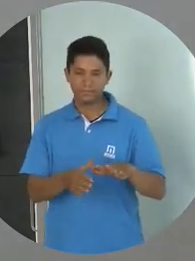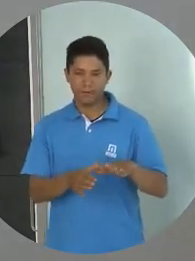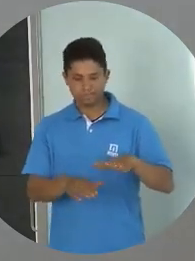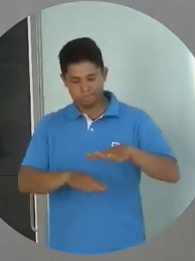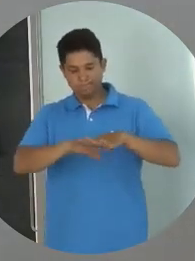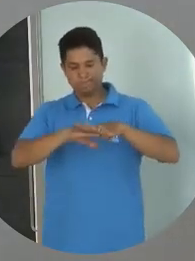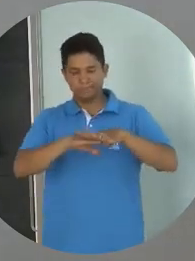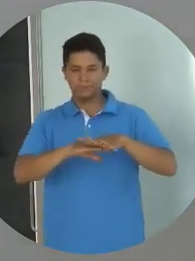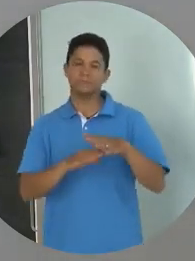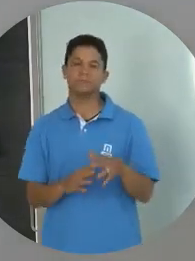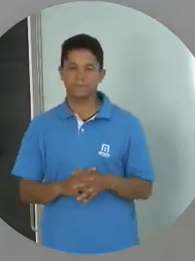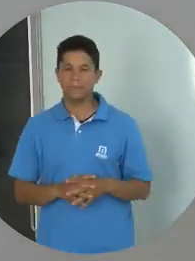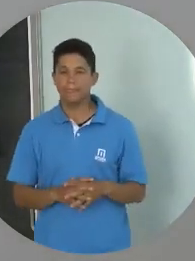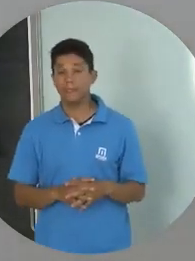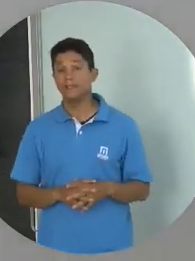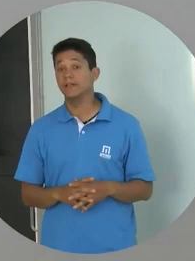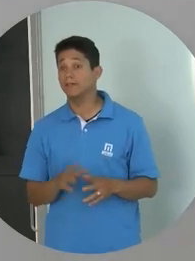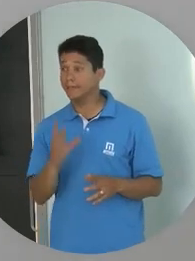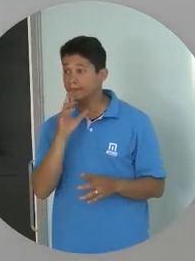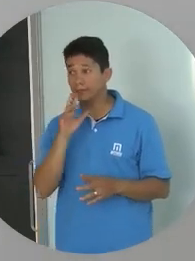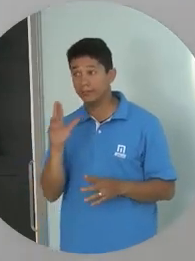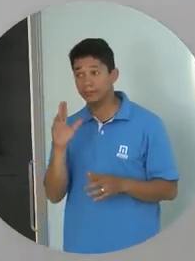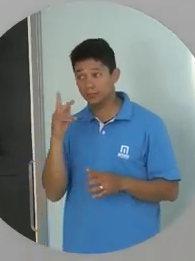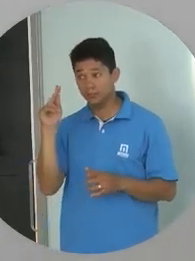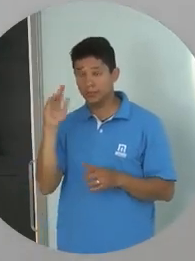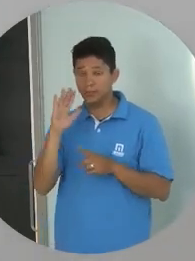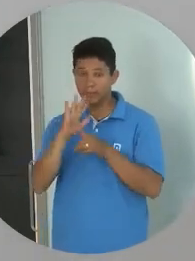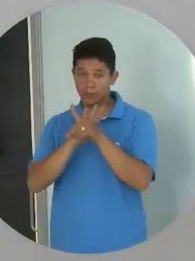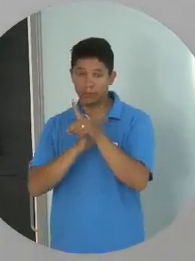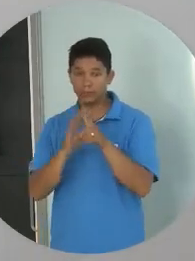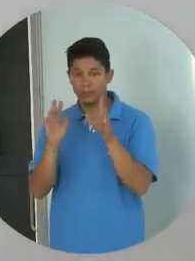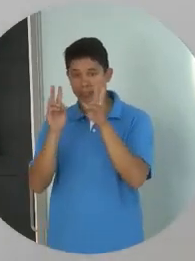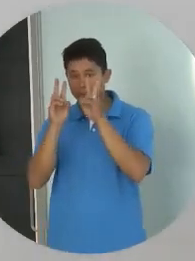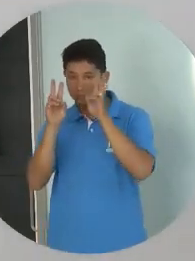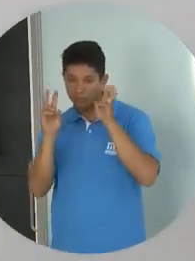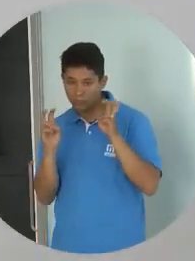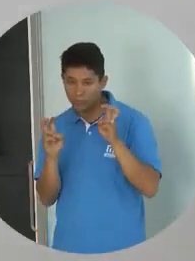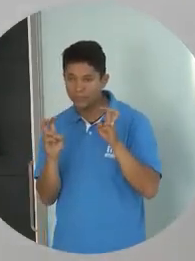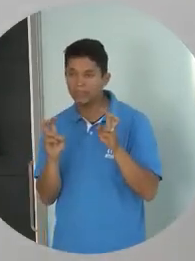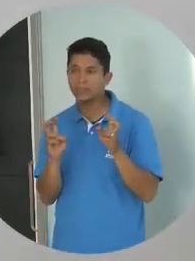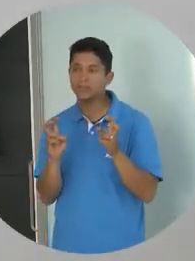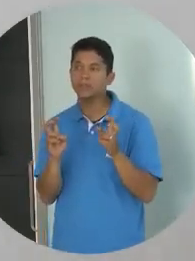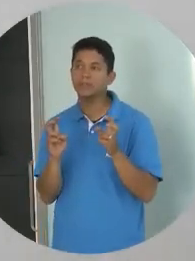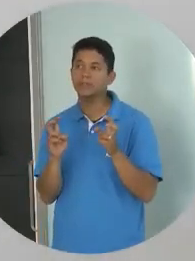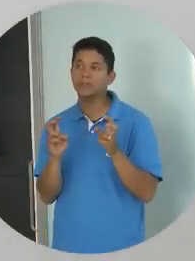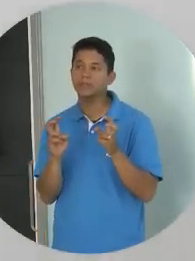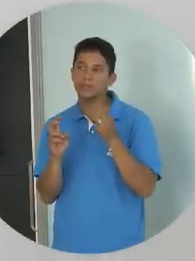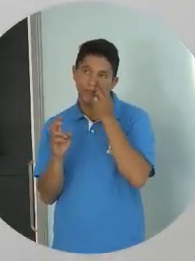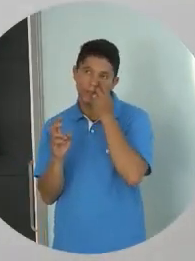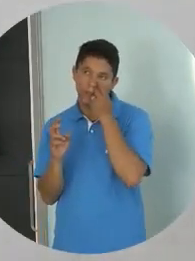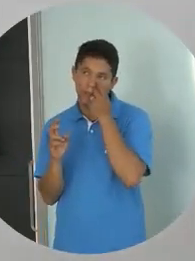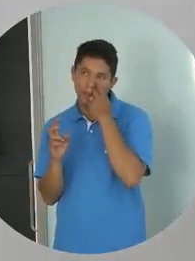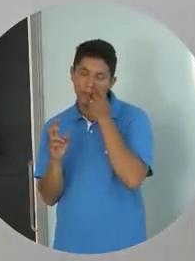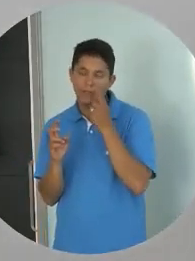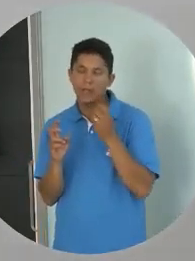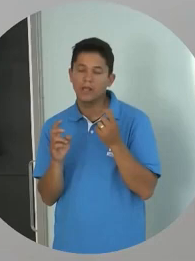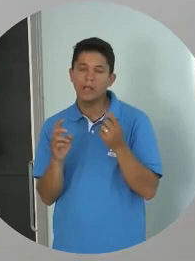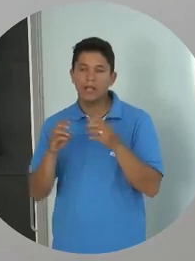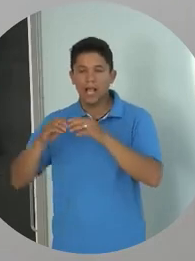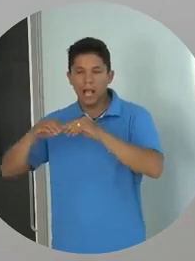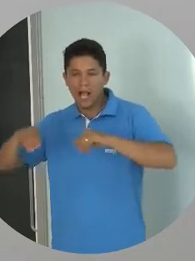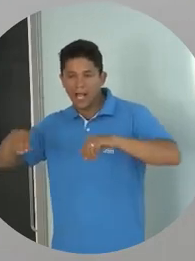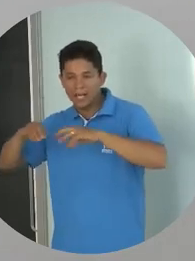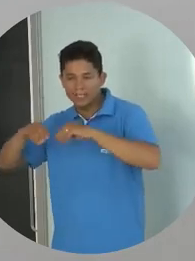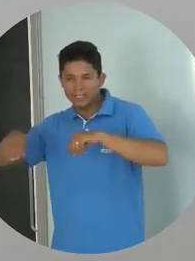Mas, respondendo sua pergunta sobre o universo de argila e de areia, em argila a